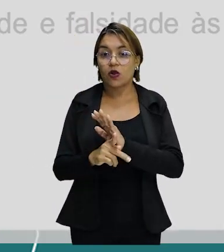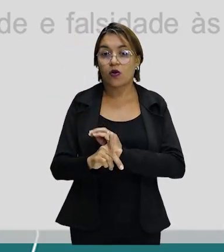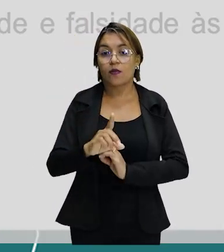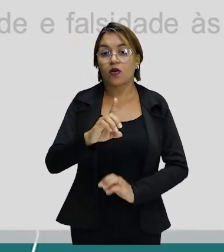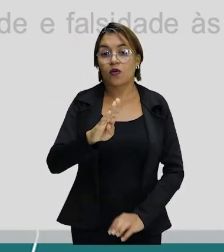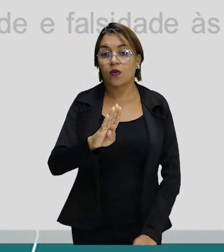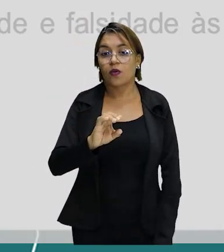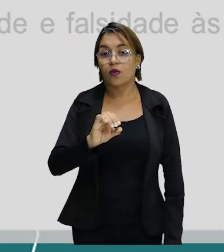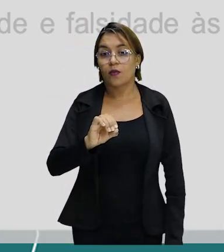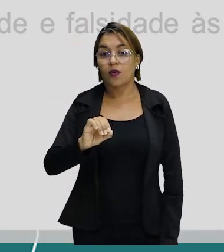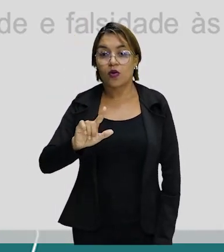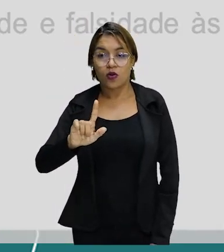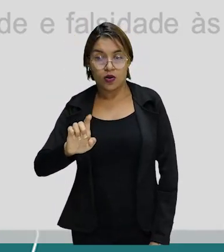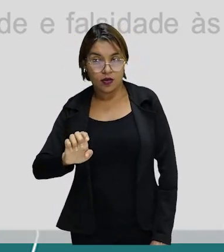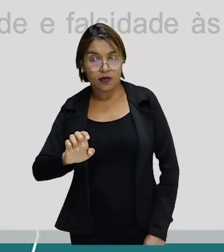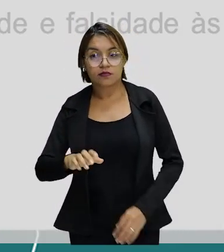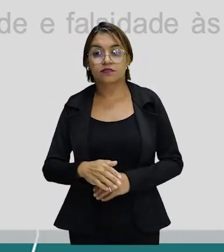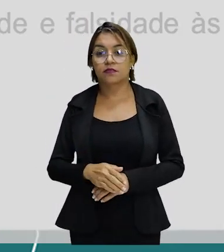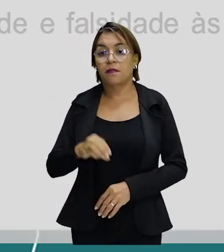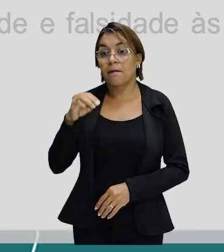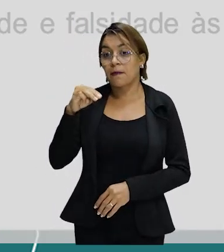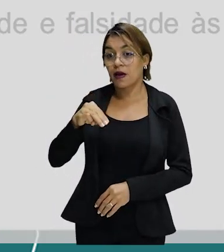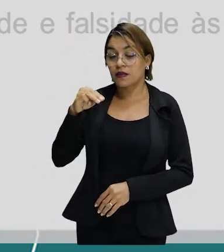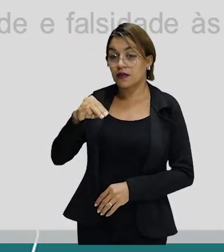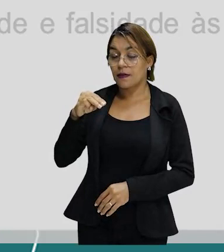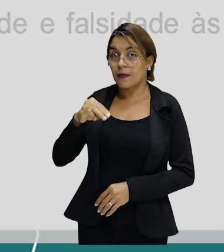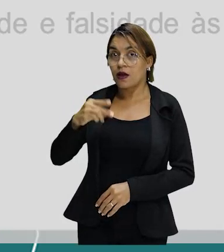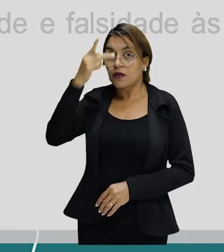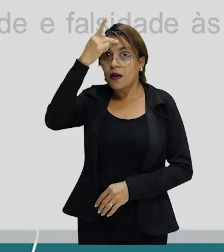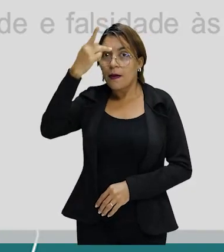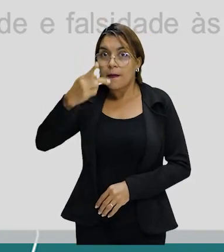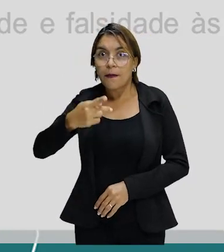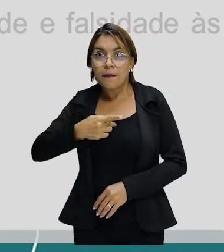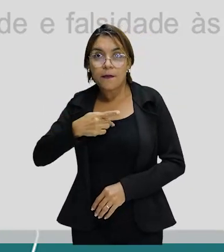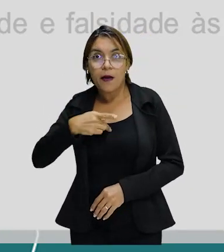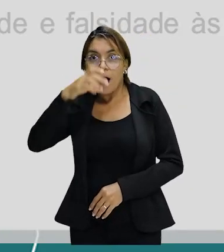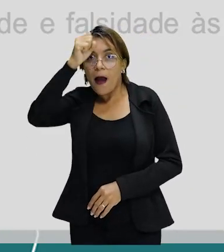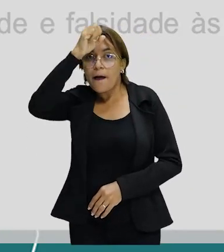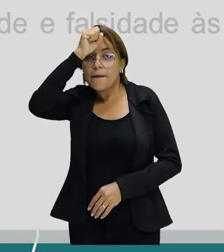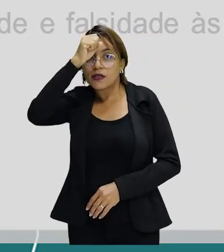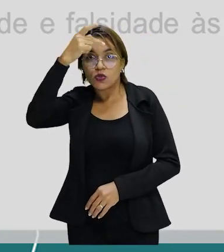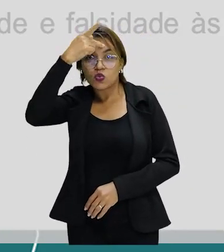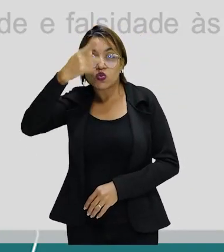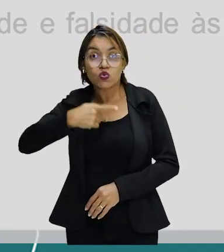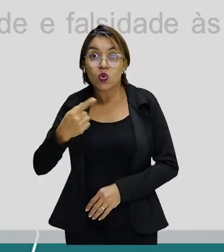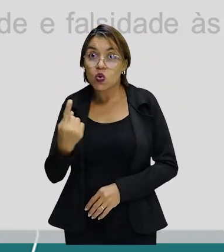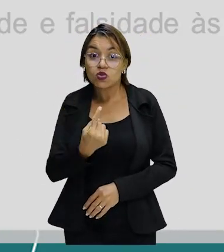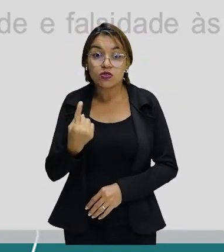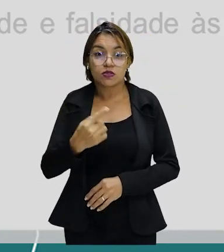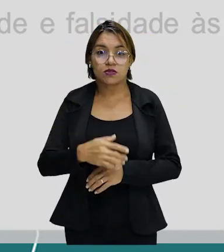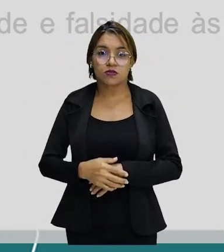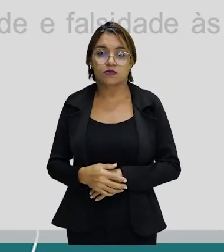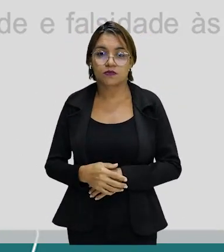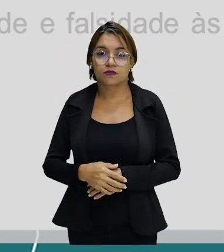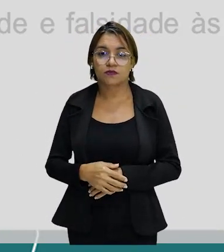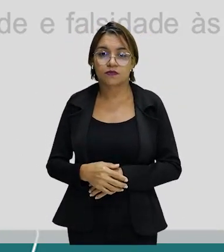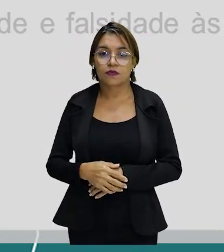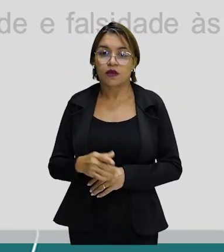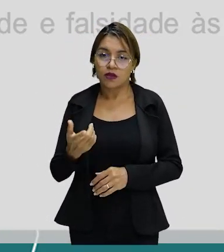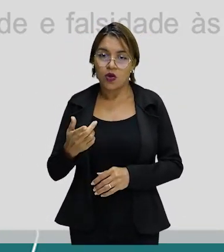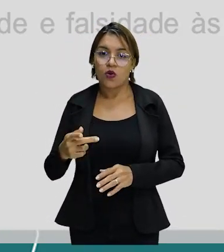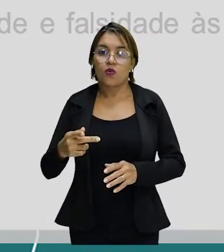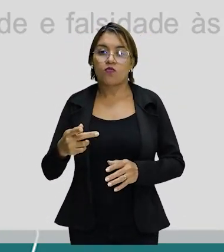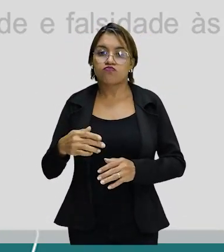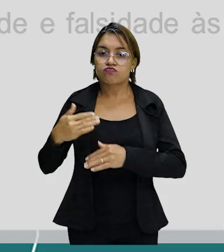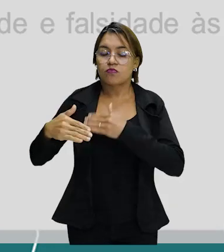matemáticos, como Georg Boole, matemático autodidata, representaram um grande progresso à lógica. A chamada álgebra de Boole, por exemplo,